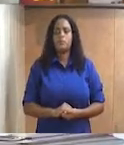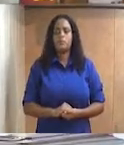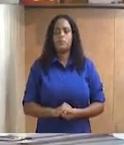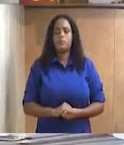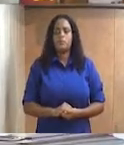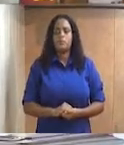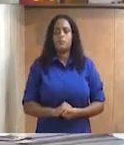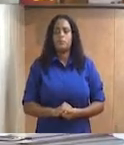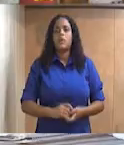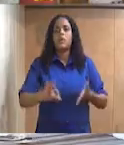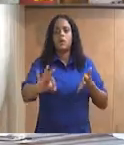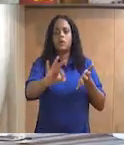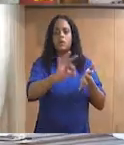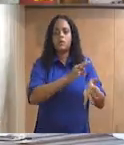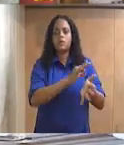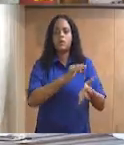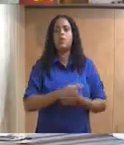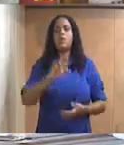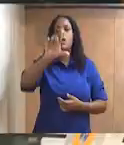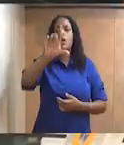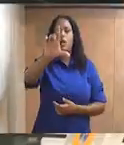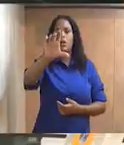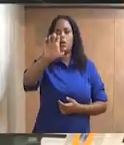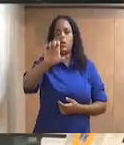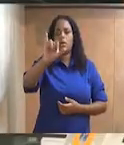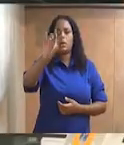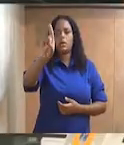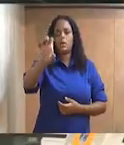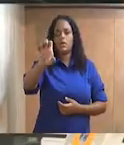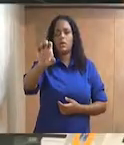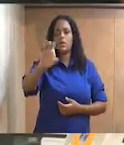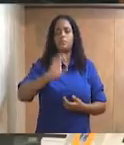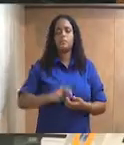Por ordem de inscrição, vereadora Leide.